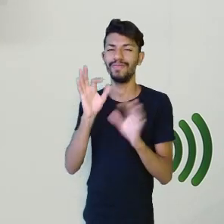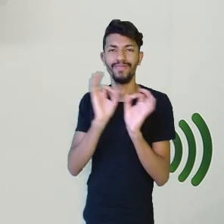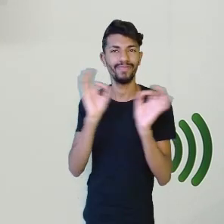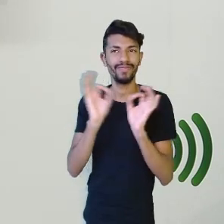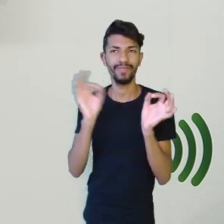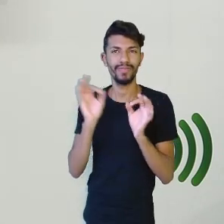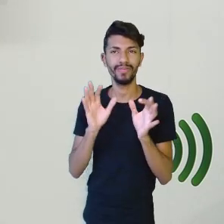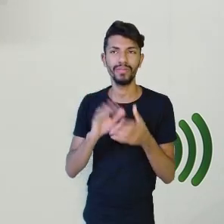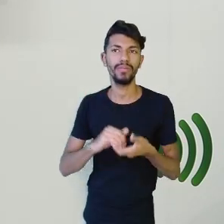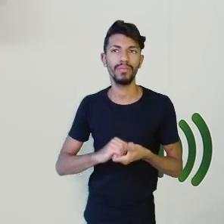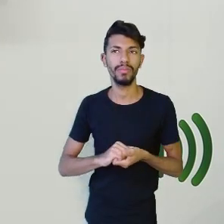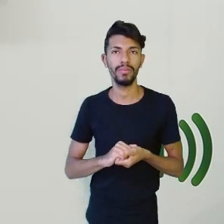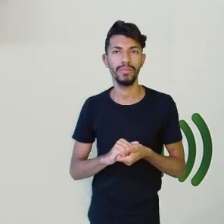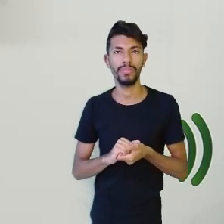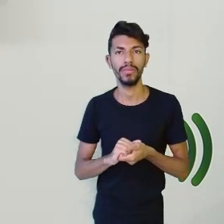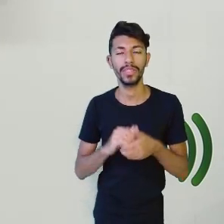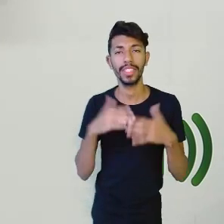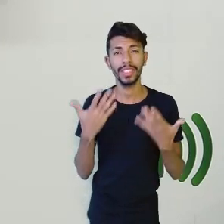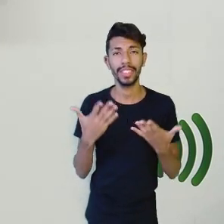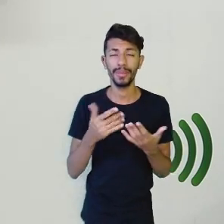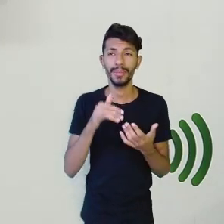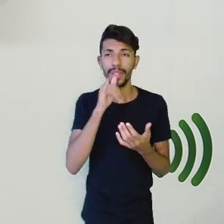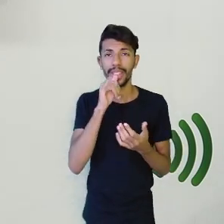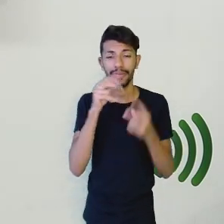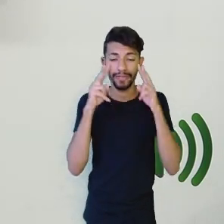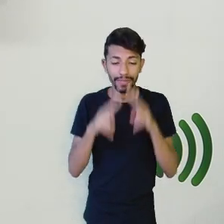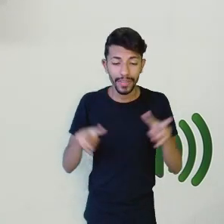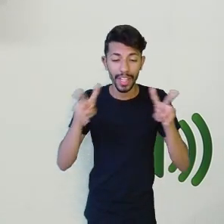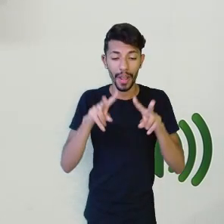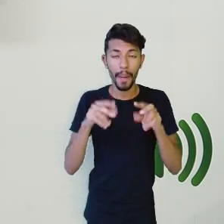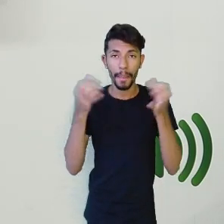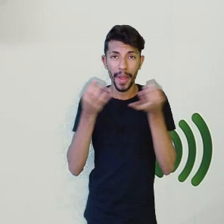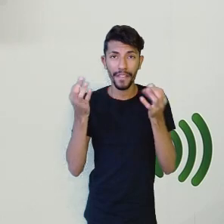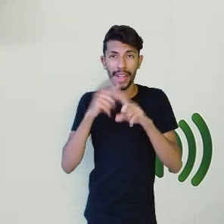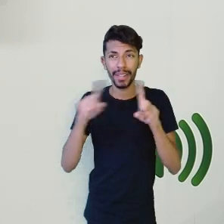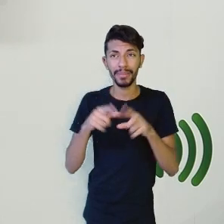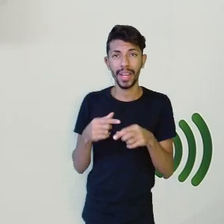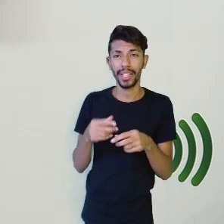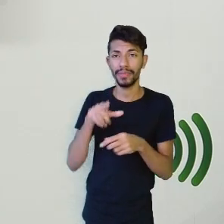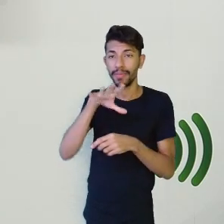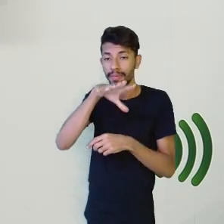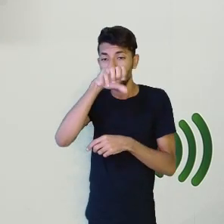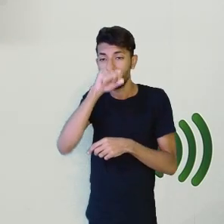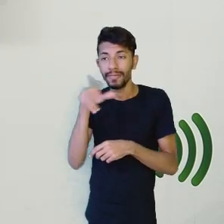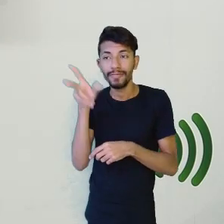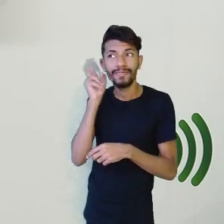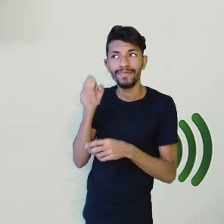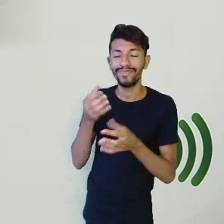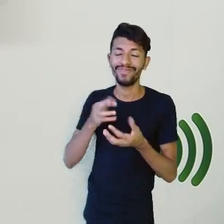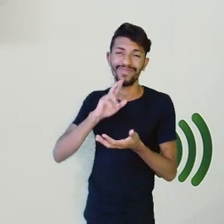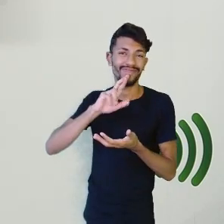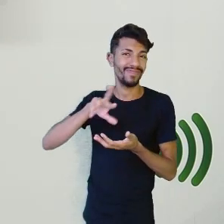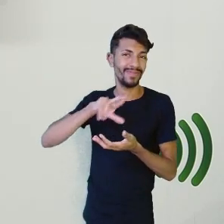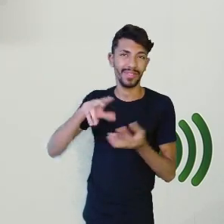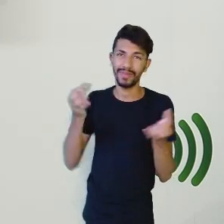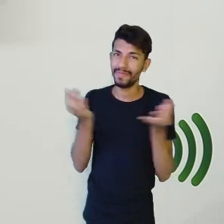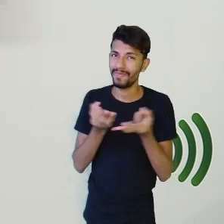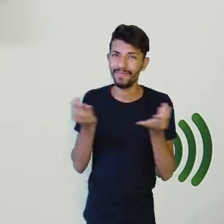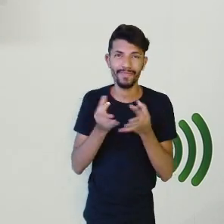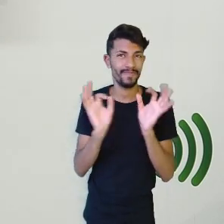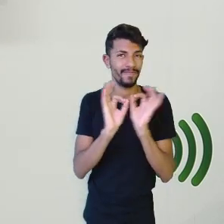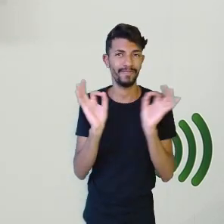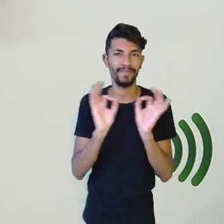as aves. Bem, como a gente falou, ninguém é perfeito, né? Apesar de ter uma visão maravilhosa, o olfato e a audição não são